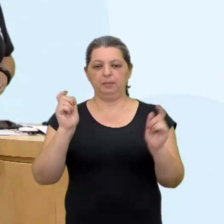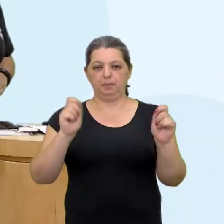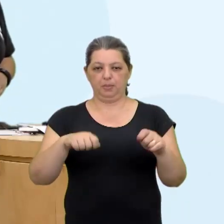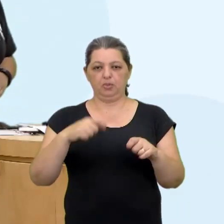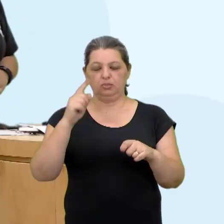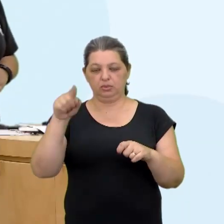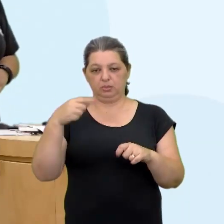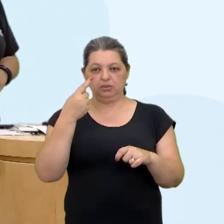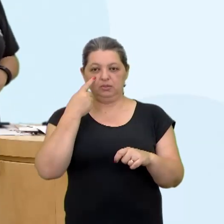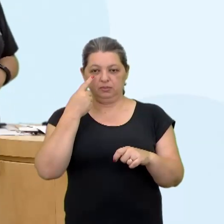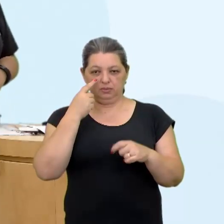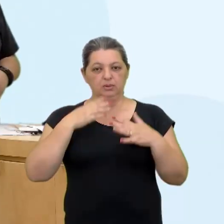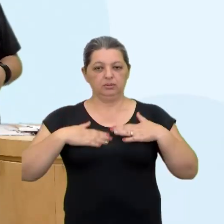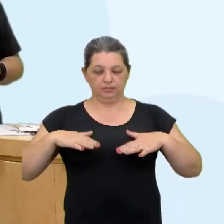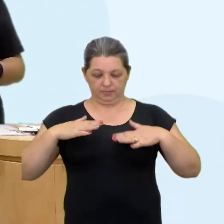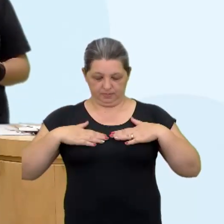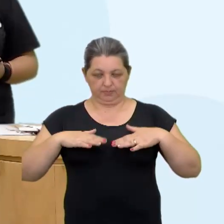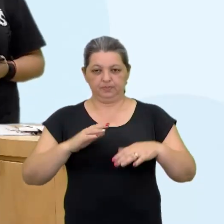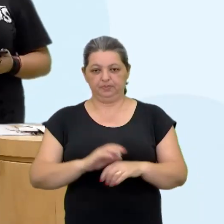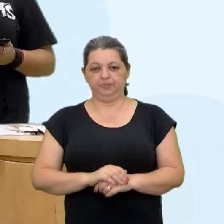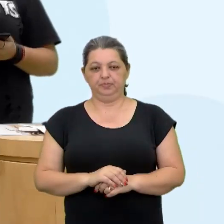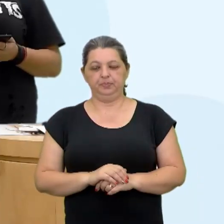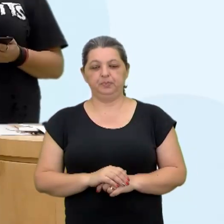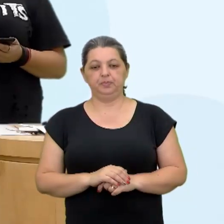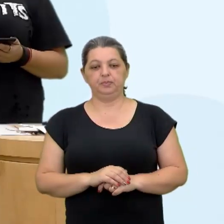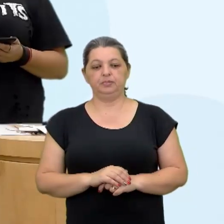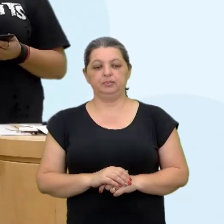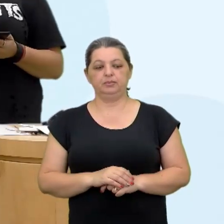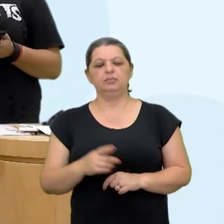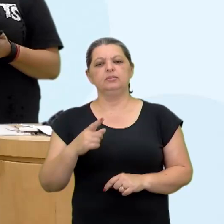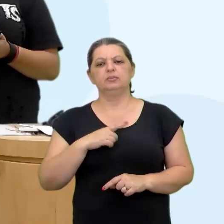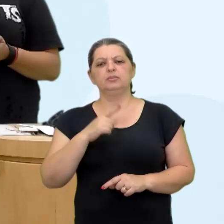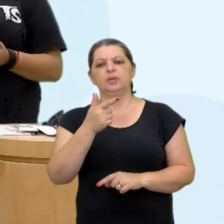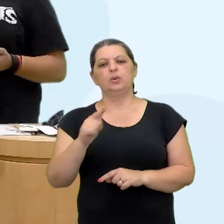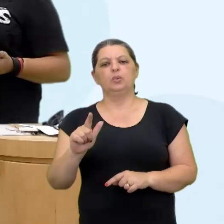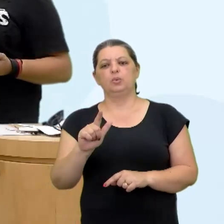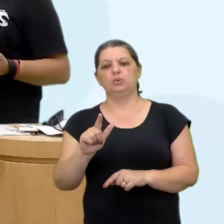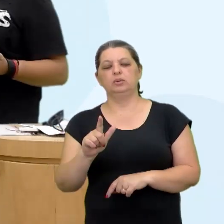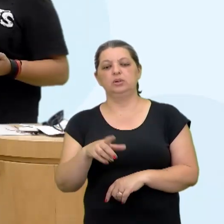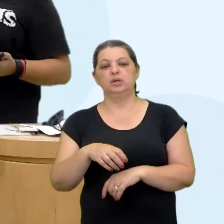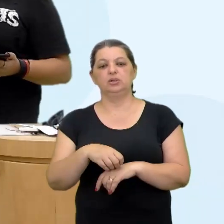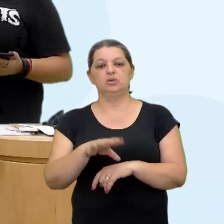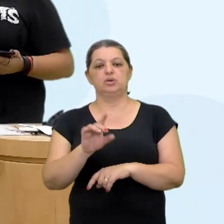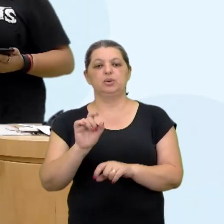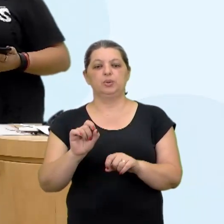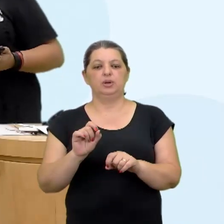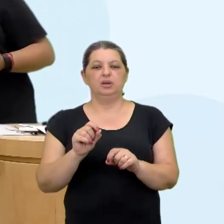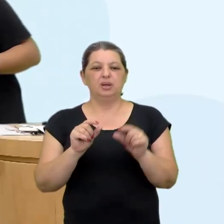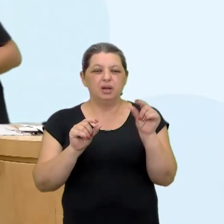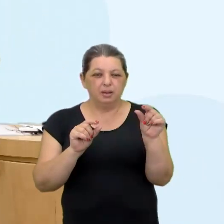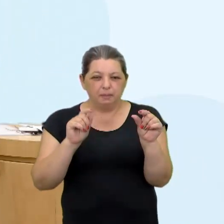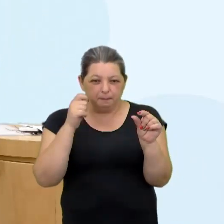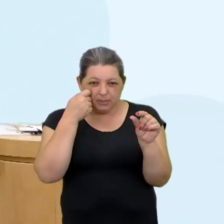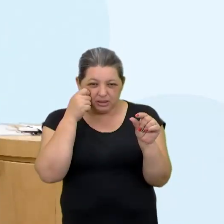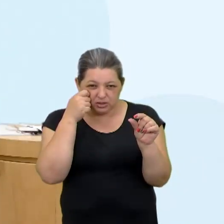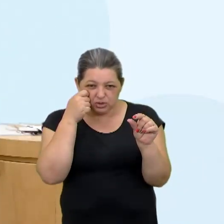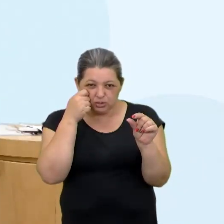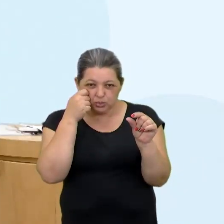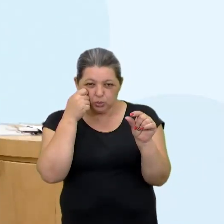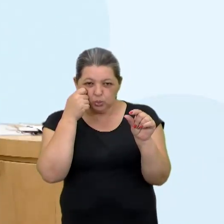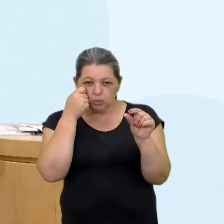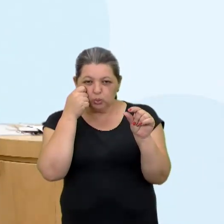com mais calma depois, tá? A gente também tem outra opção, que é esse pretinho aqui embaixo, aqui,